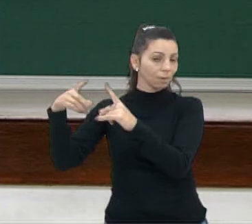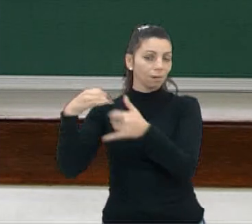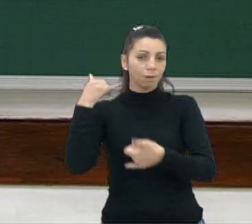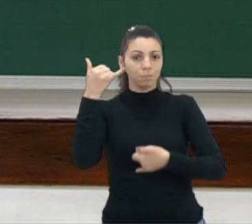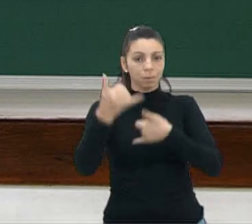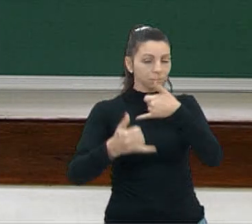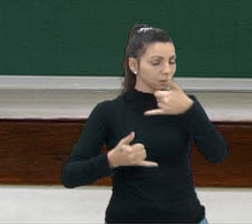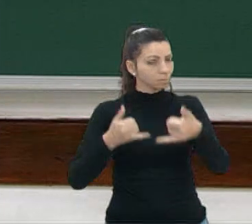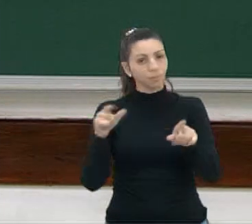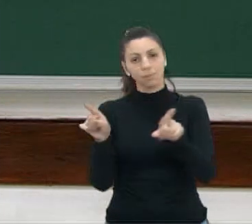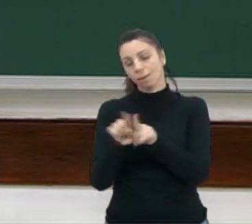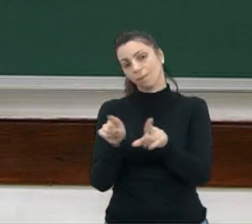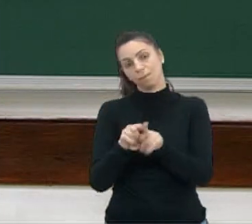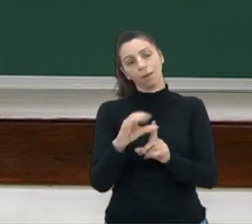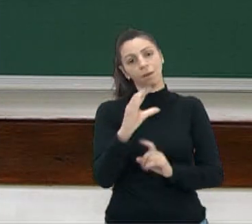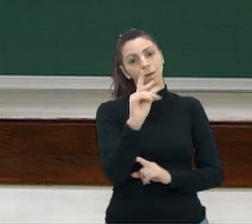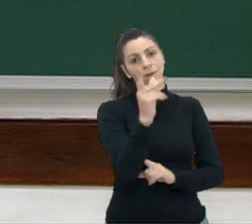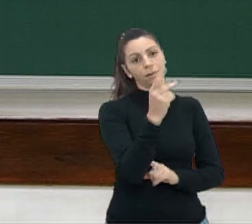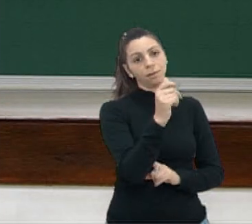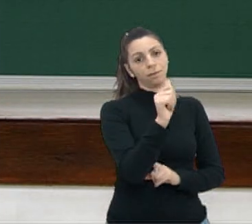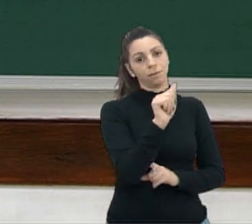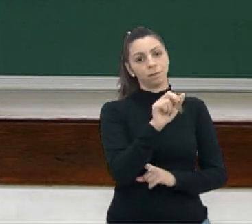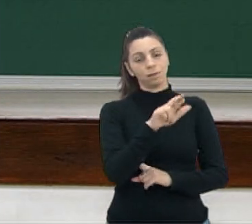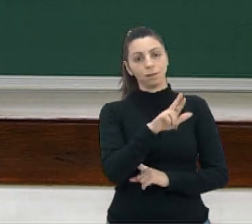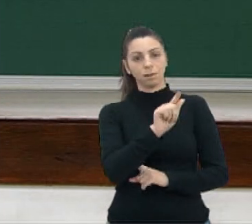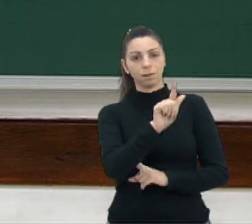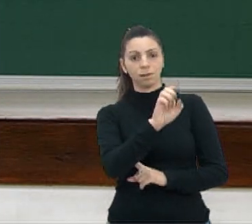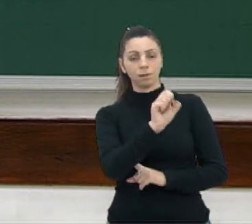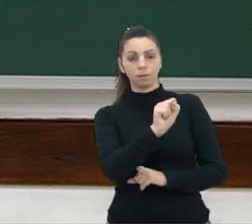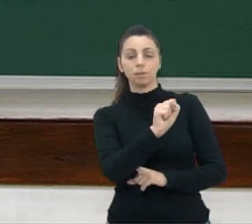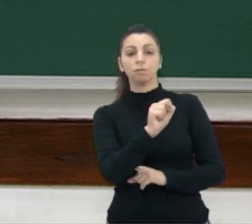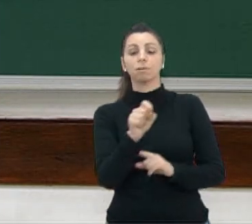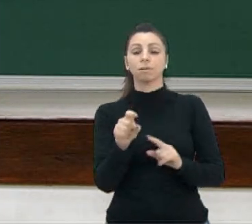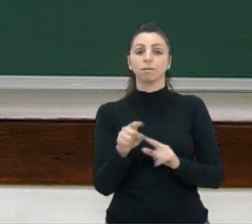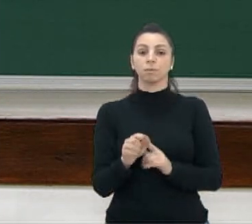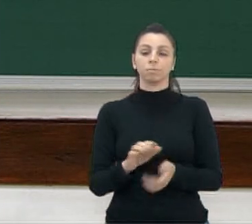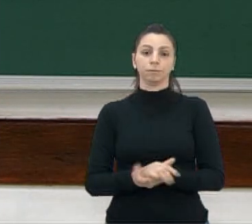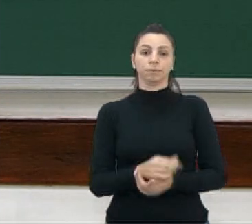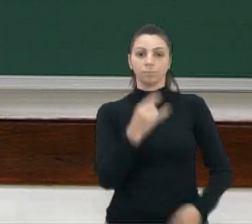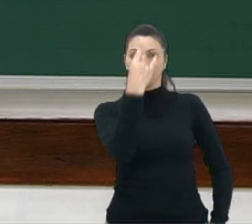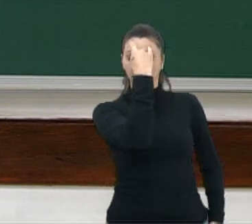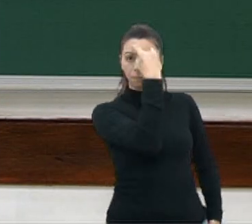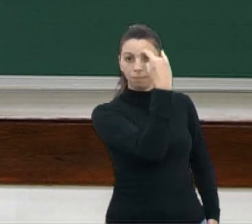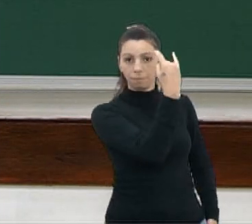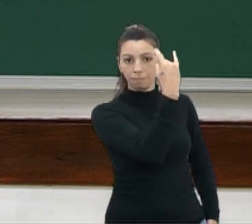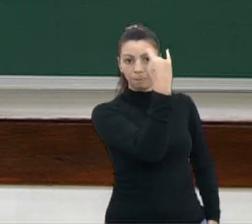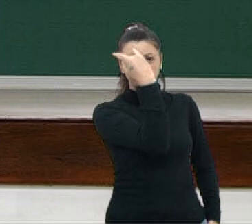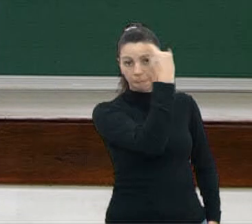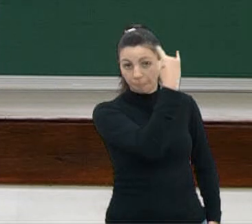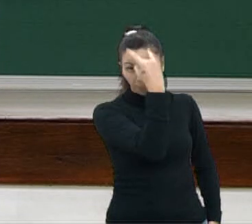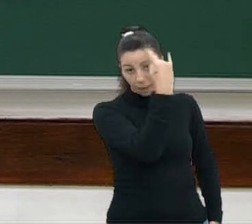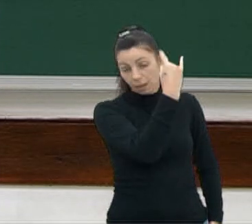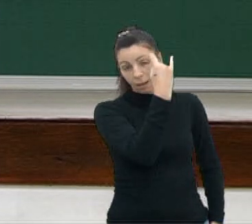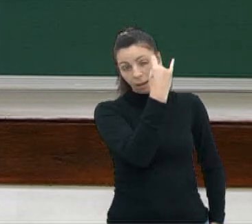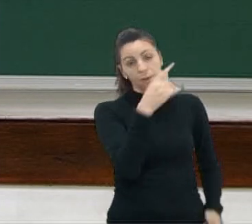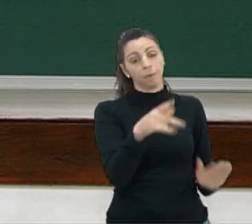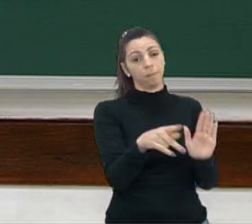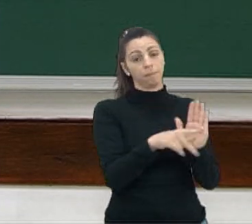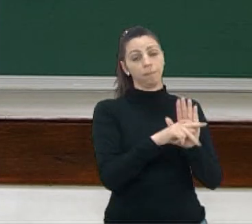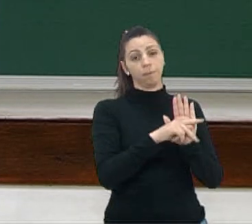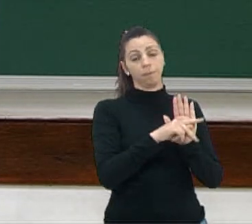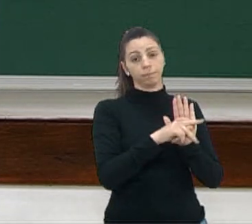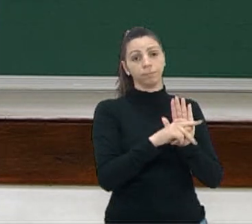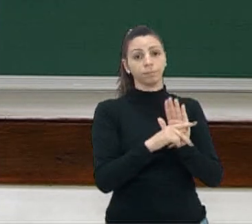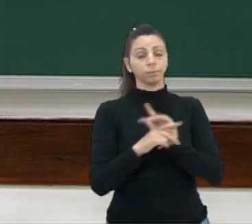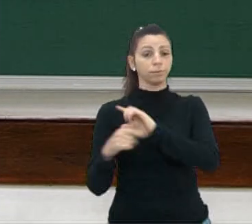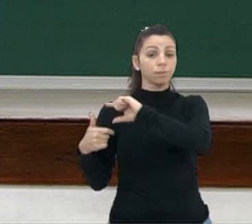a Charge também já brincava, com algo que nós falamos na aula passada, inclusive, né? O Picasso é um dos artistas de